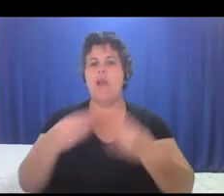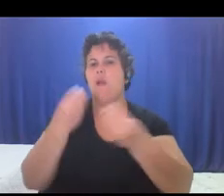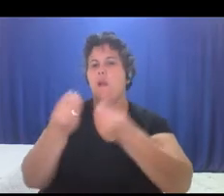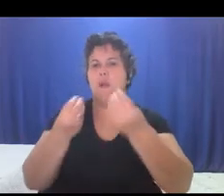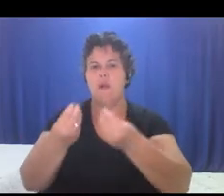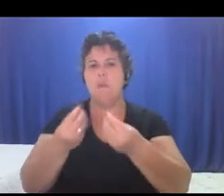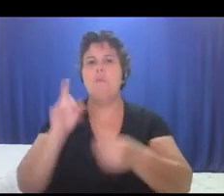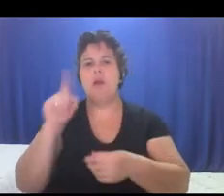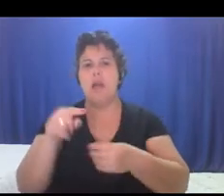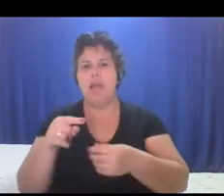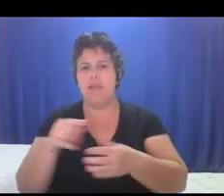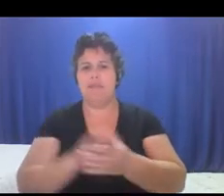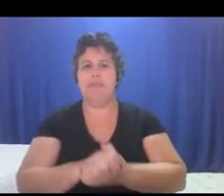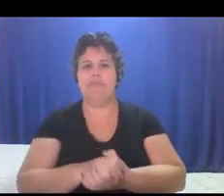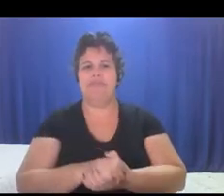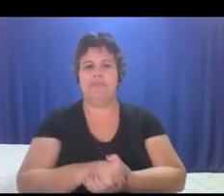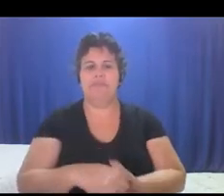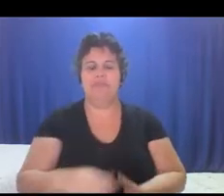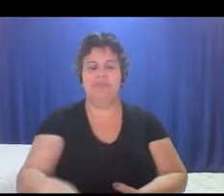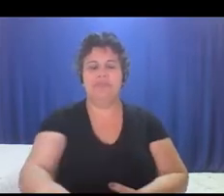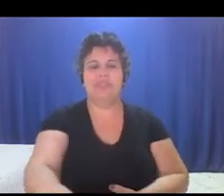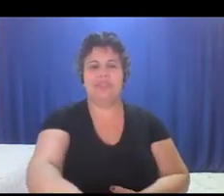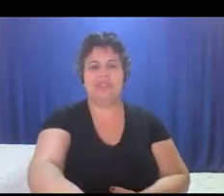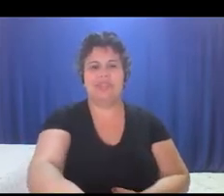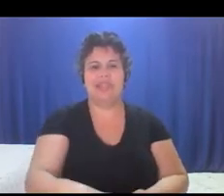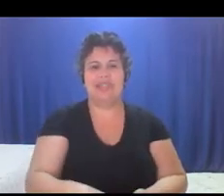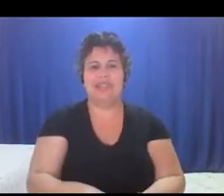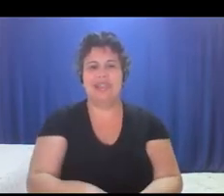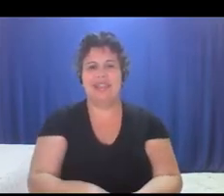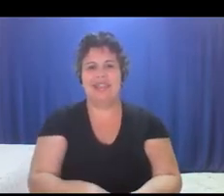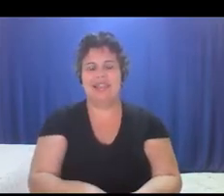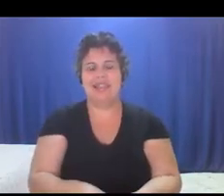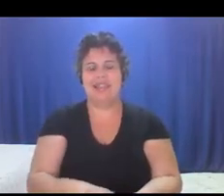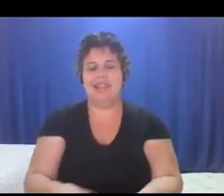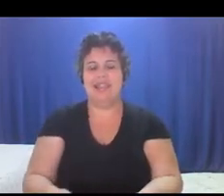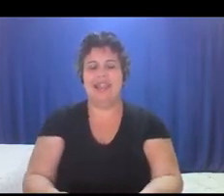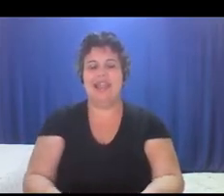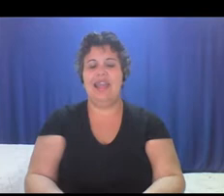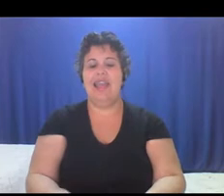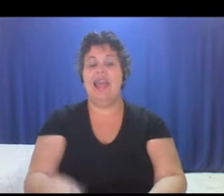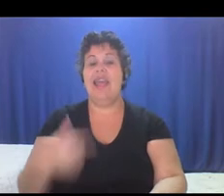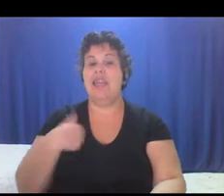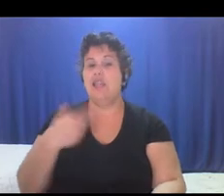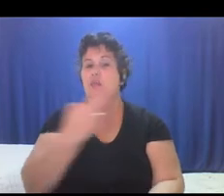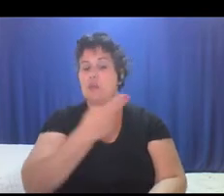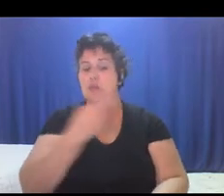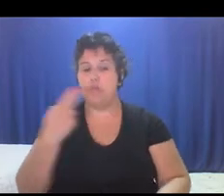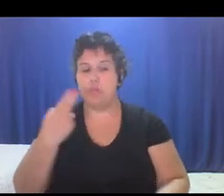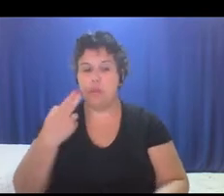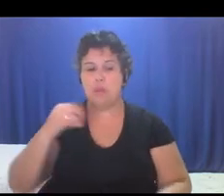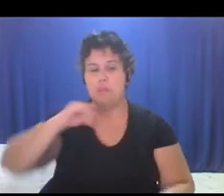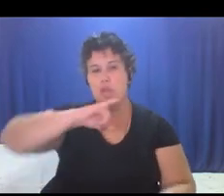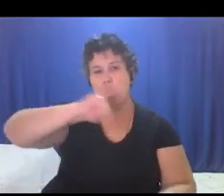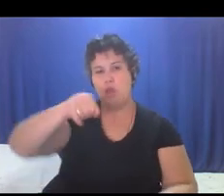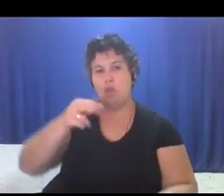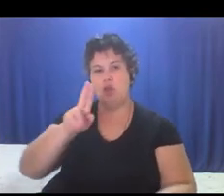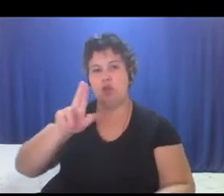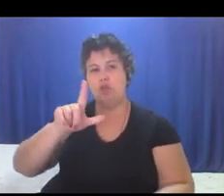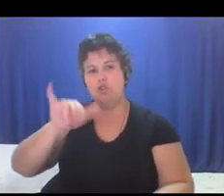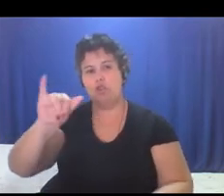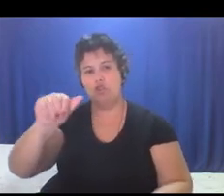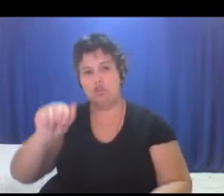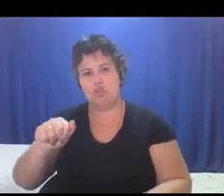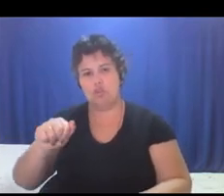né, Juju? Vamos lá. E aí, pessoal, tudo bem? Bom, me chamo Júlia Moura, estou na